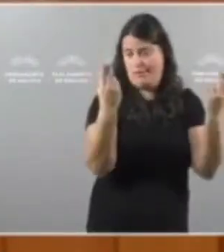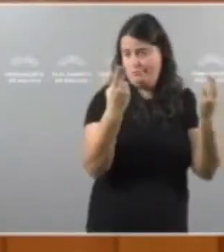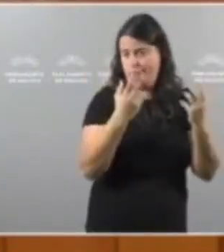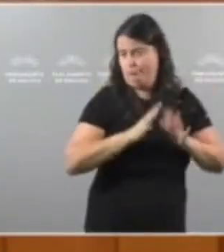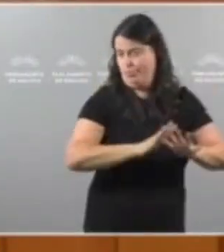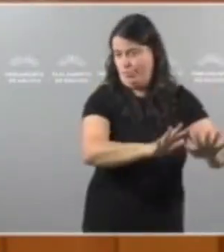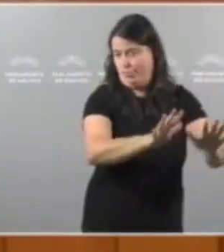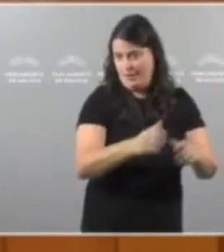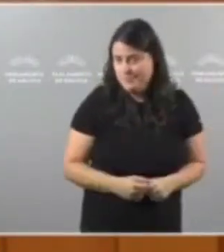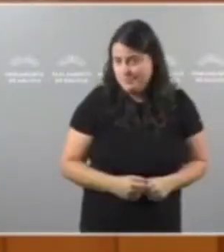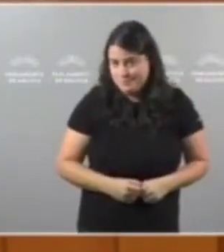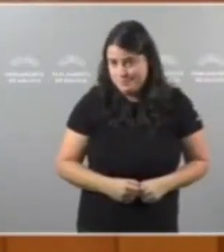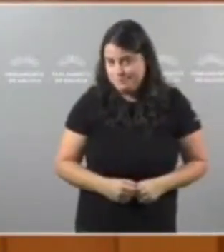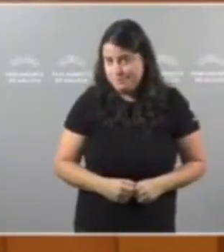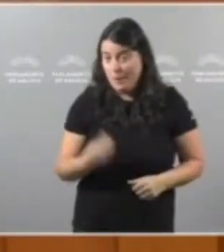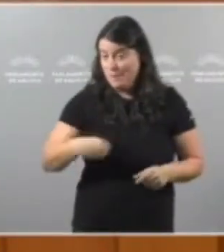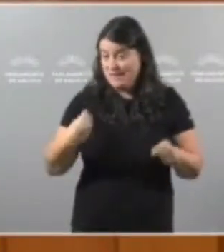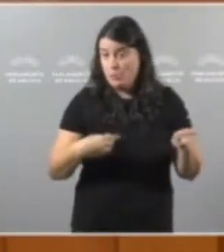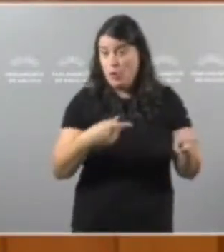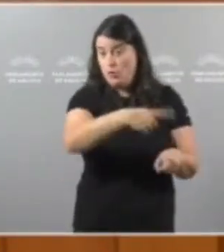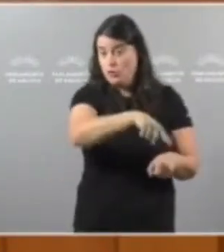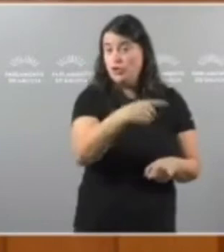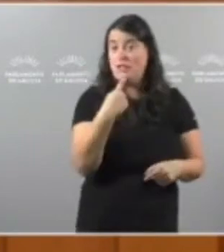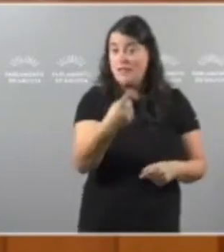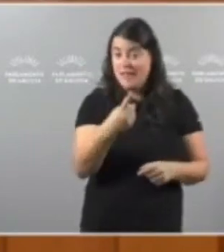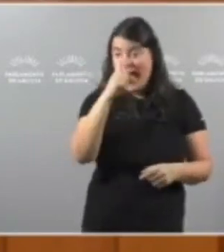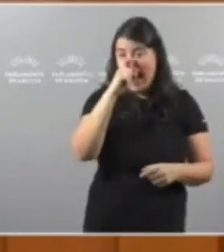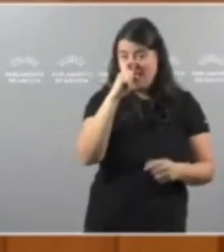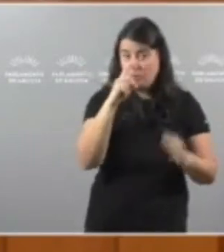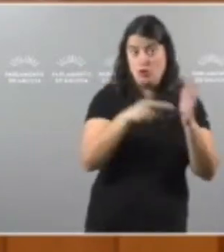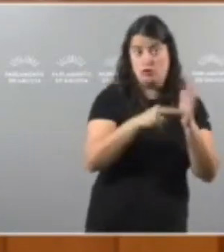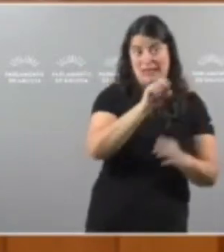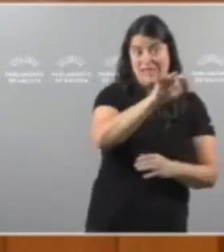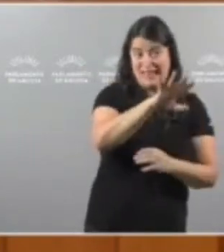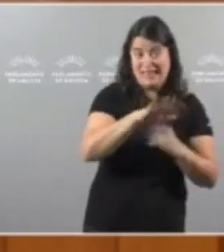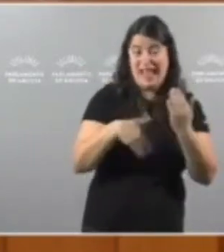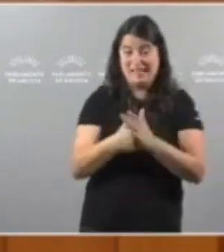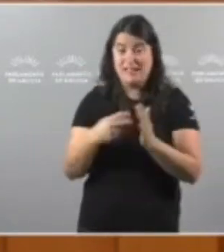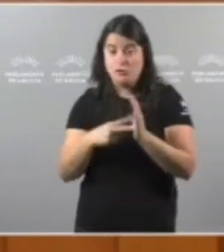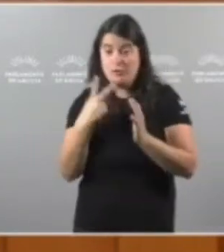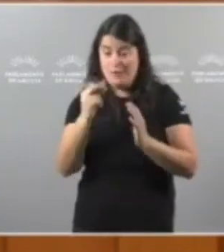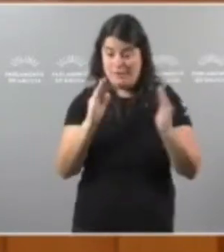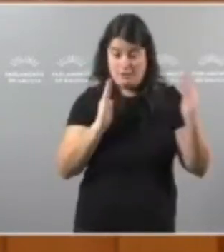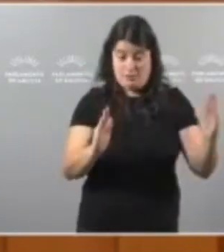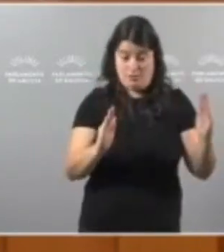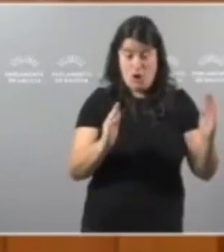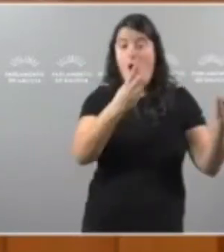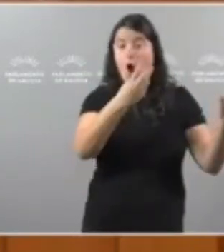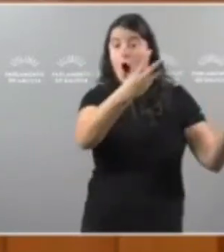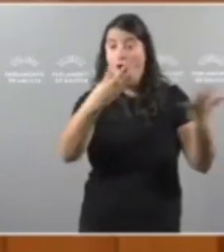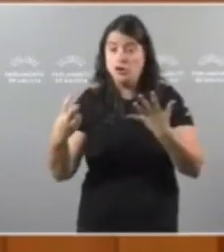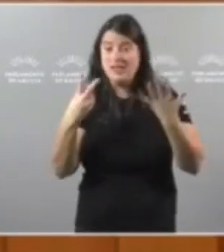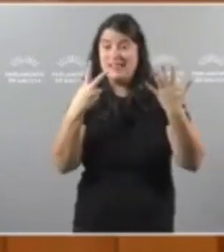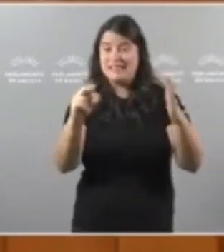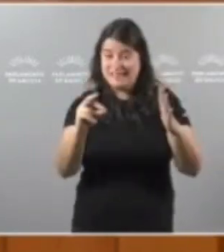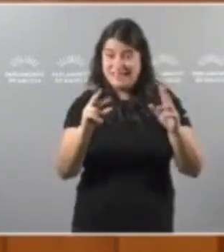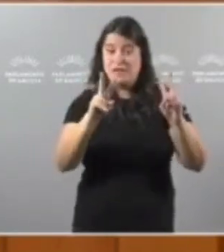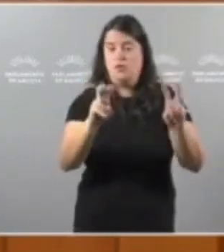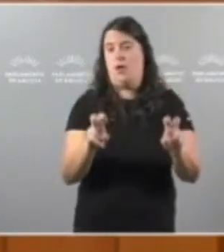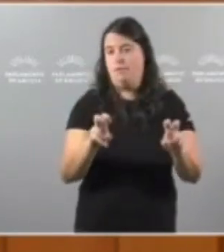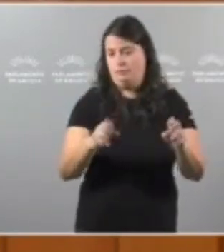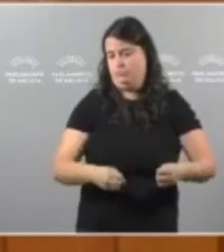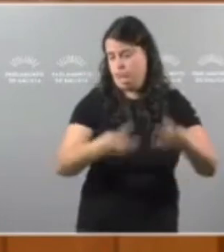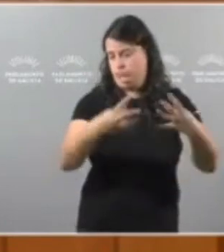Vostedes mesmos Dixeron Que o seu objetivo Para o período 2015 2020 Era 870 Novas vivendas De promoción